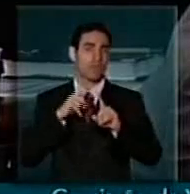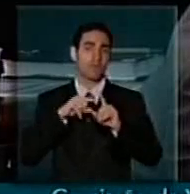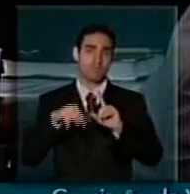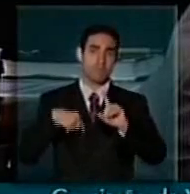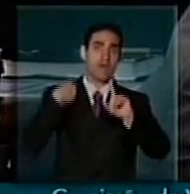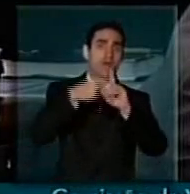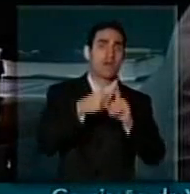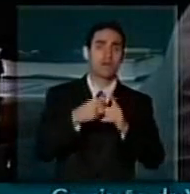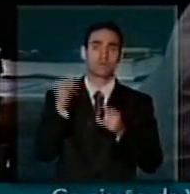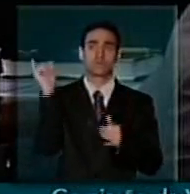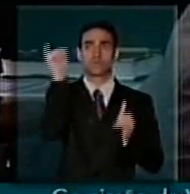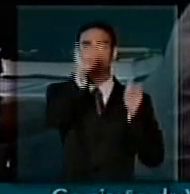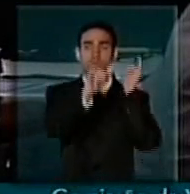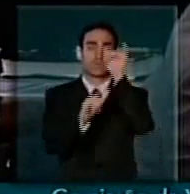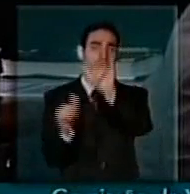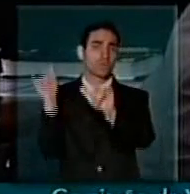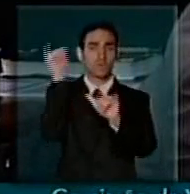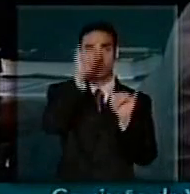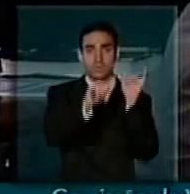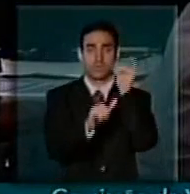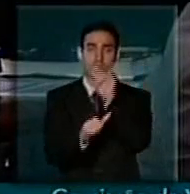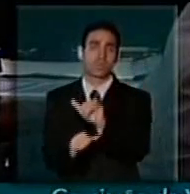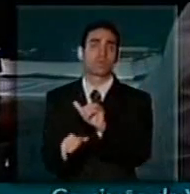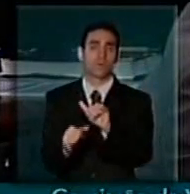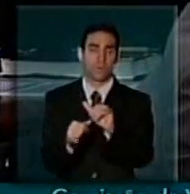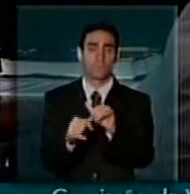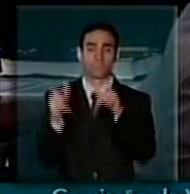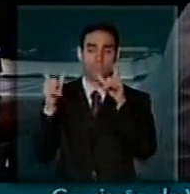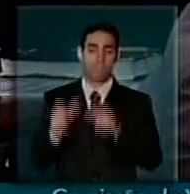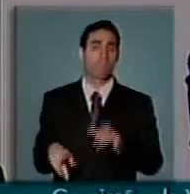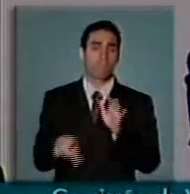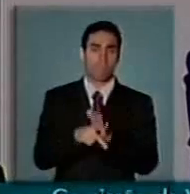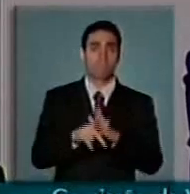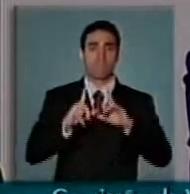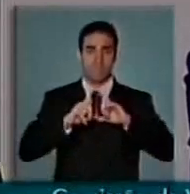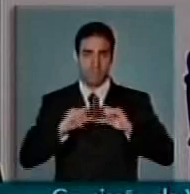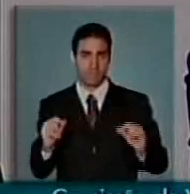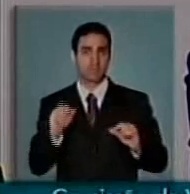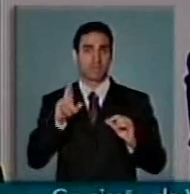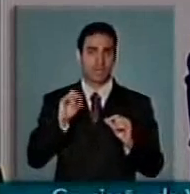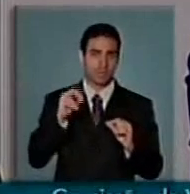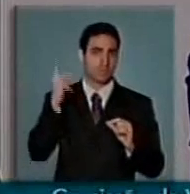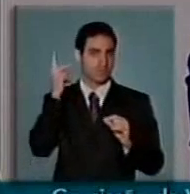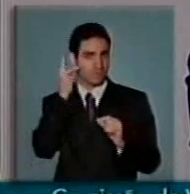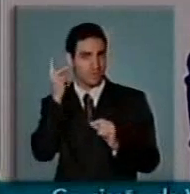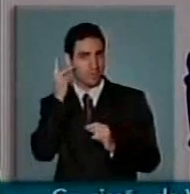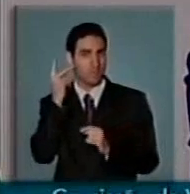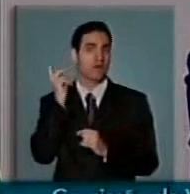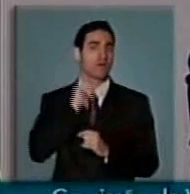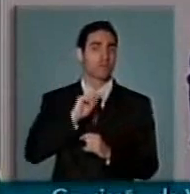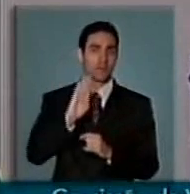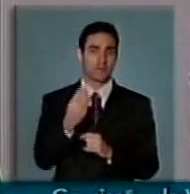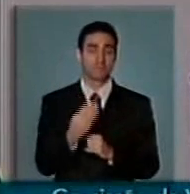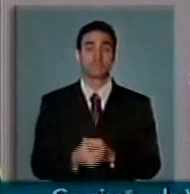bastante grande de aeronaves voando para essas localidades. E o nosso objetivo é